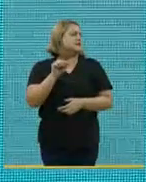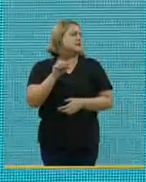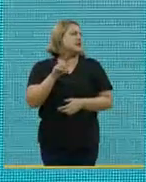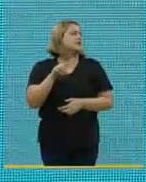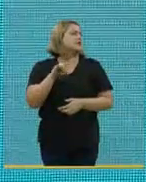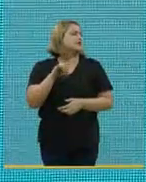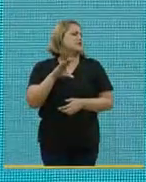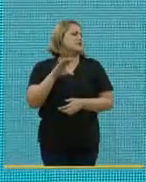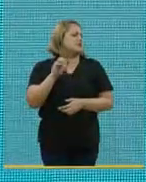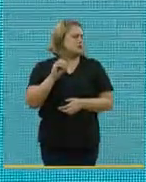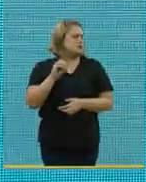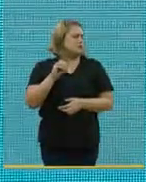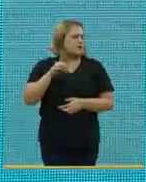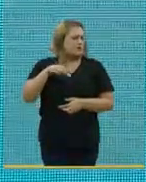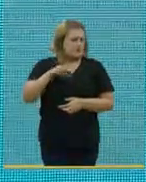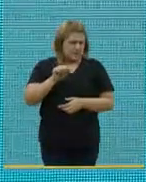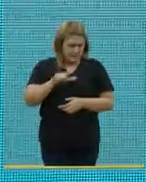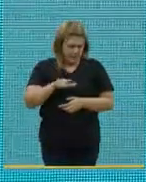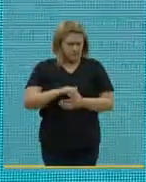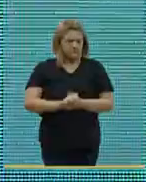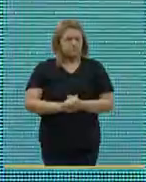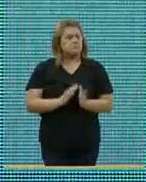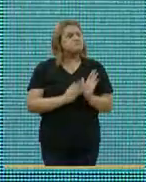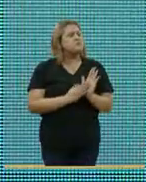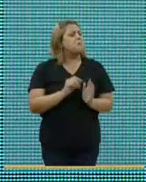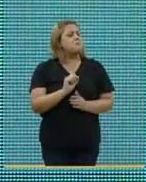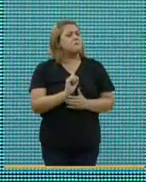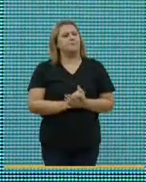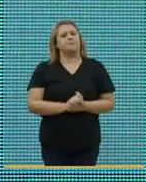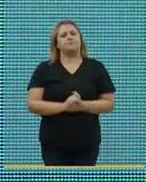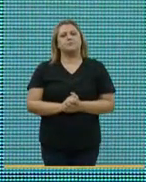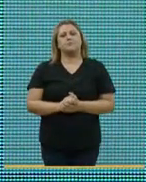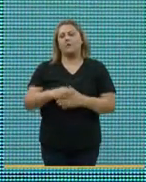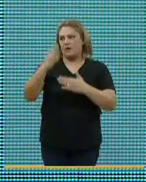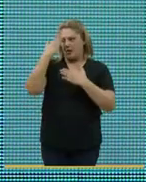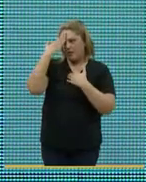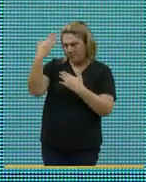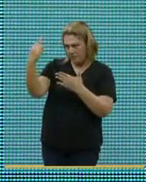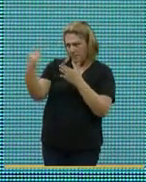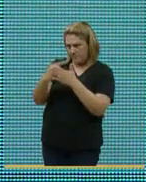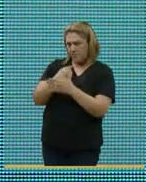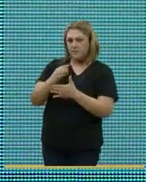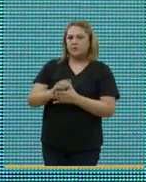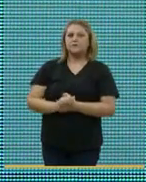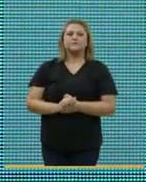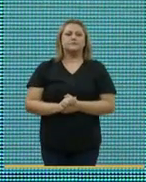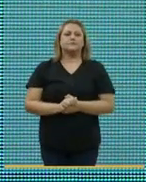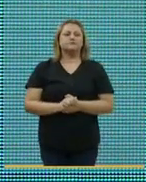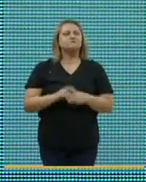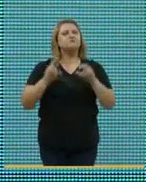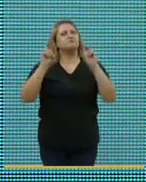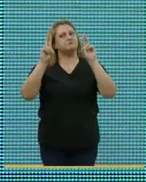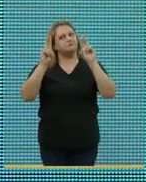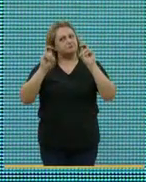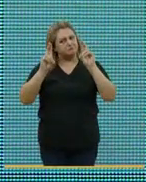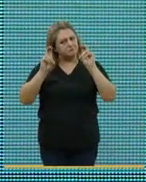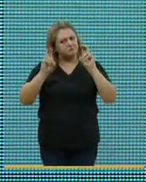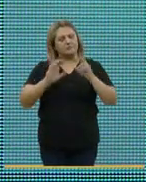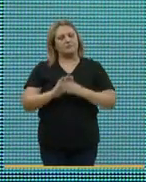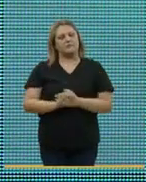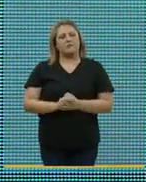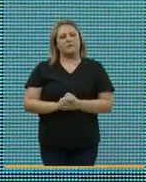dom pedro candidata dois minutos para a resposta obrigada pela pergunta é um tema que